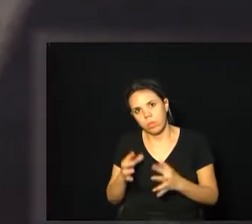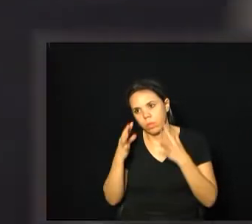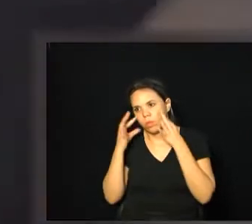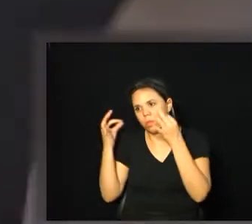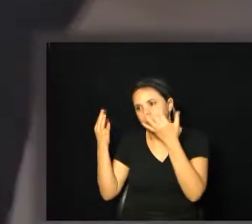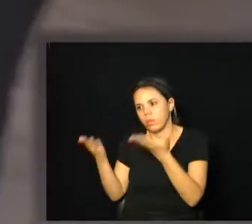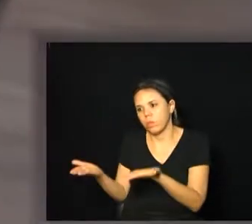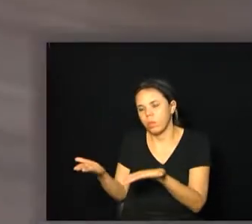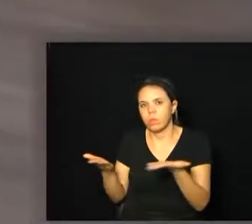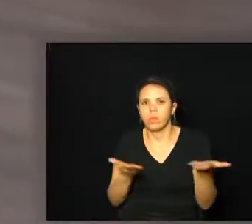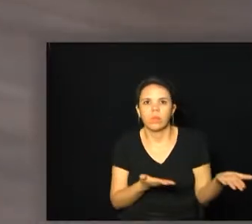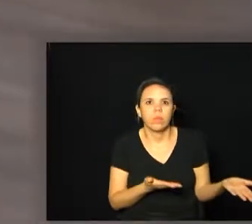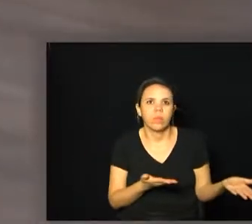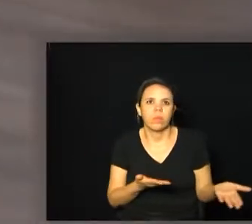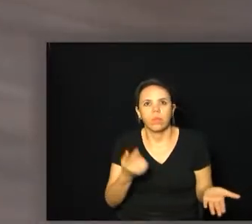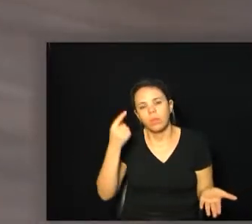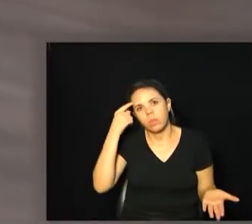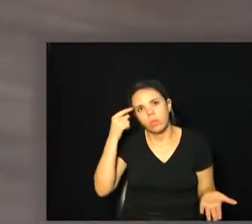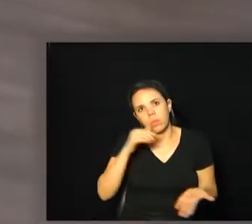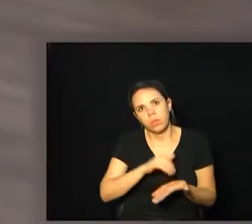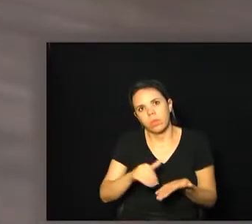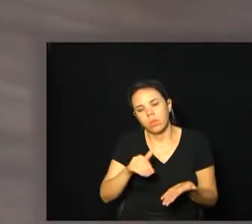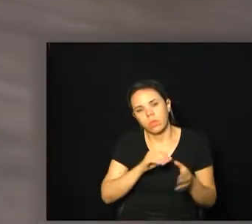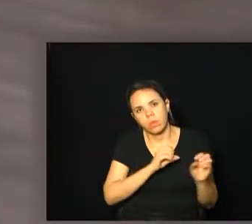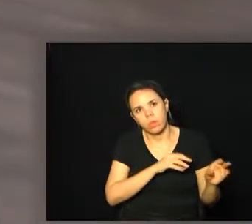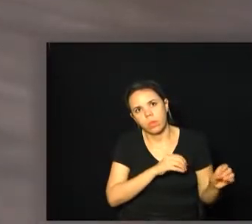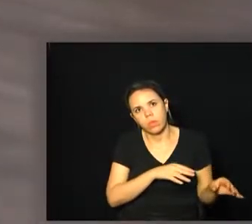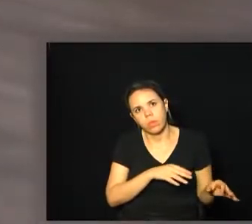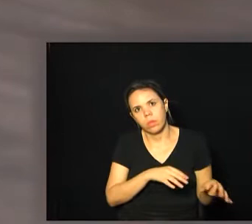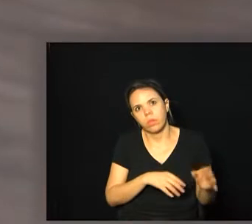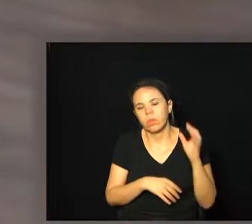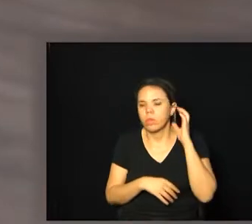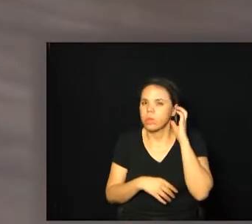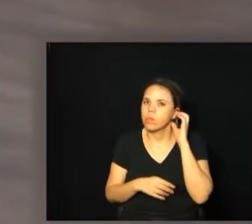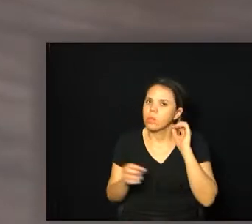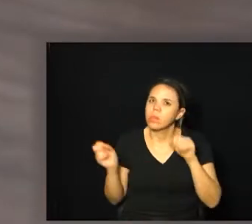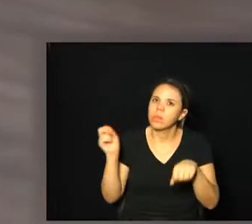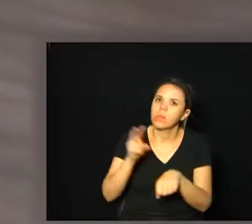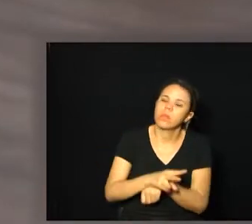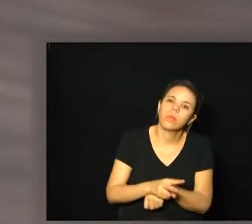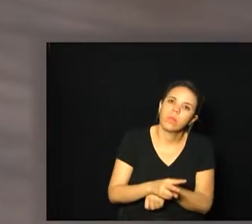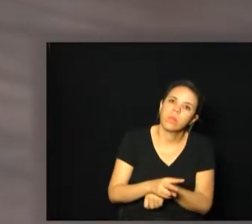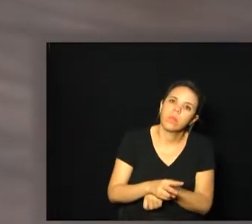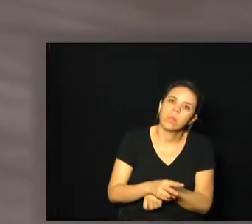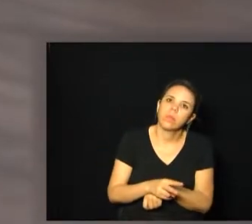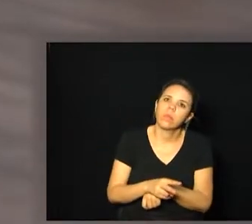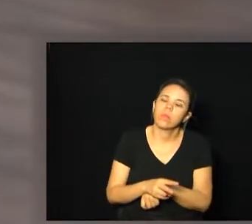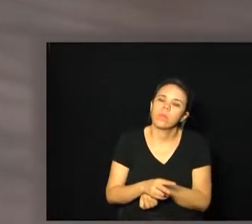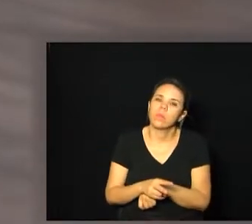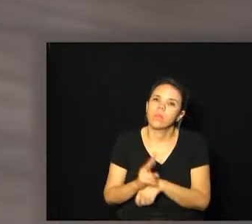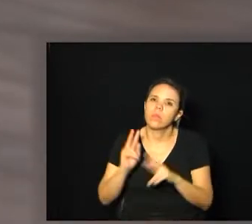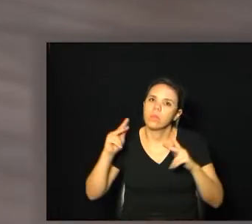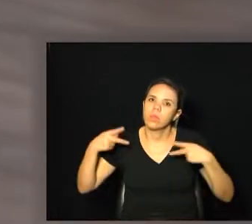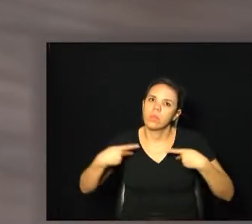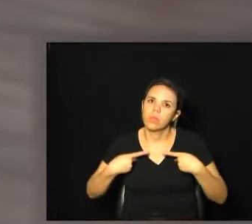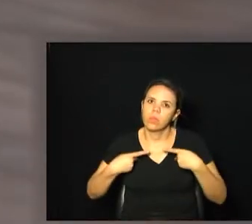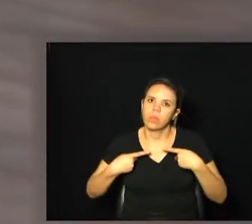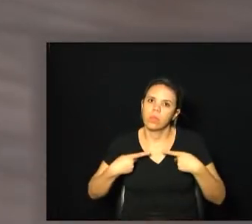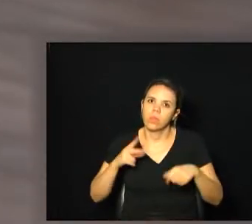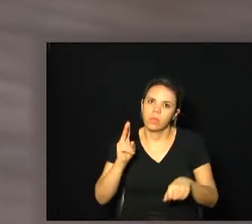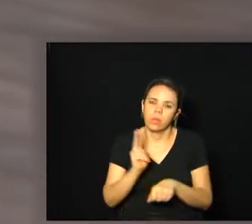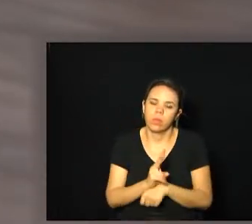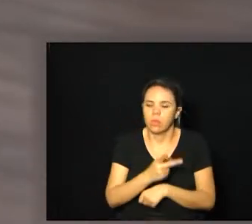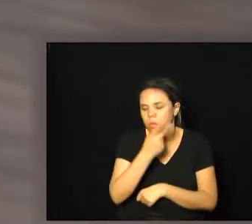atento e recebê-los. Então, eu penso que a Secretaria de Educação, mais do que uma vaga, é uma vaga para um ser humano que está sendo cuidado